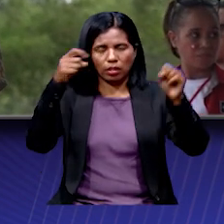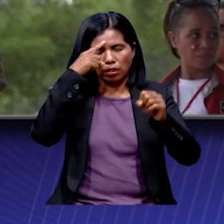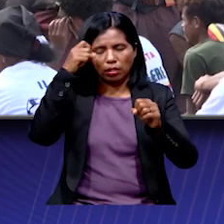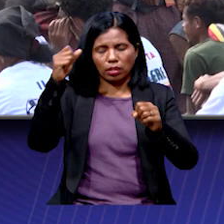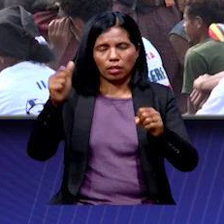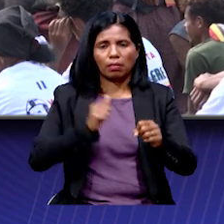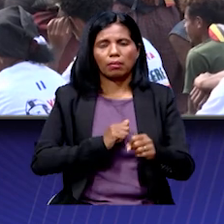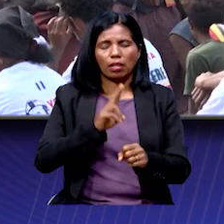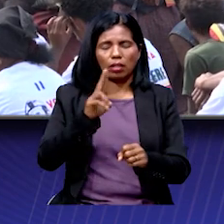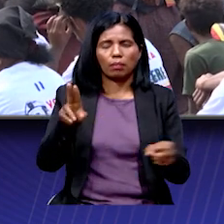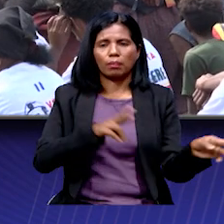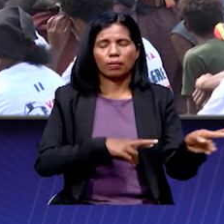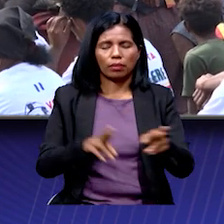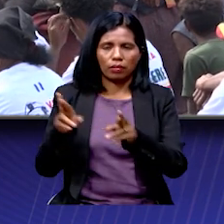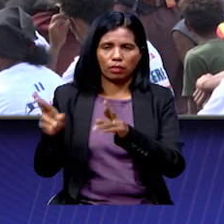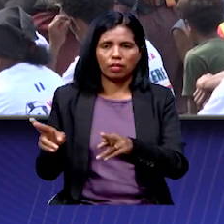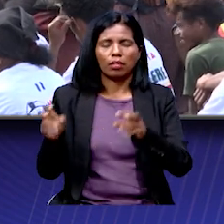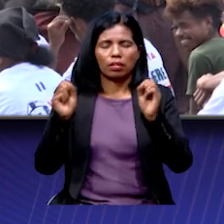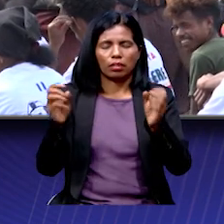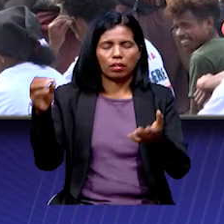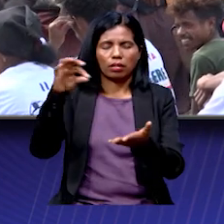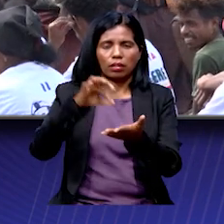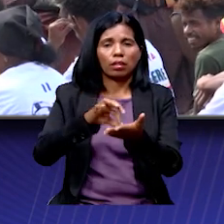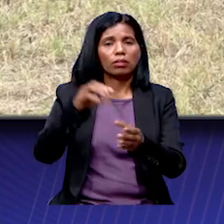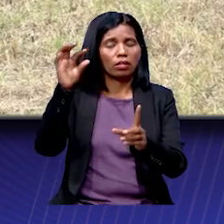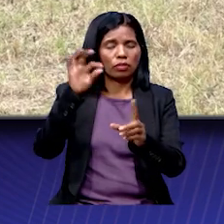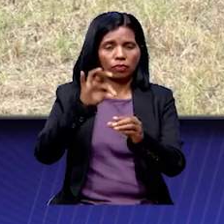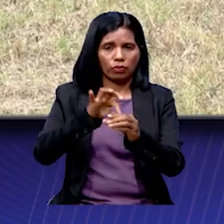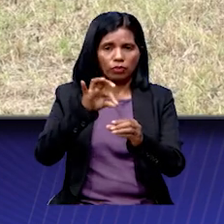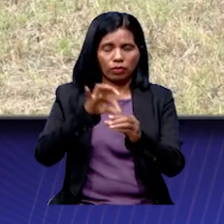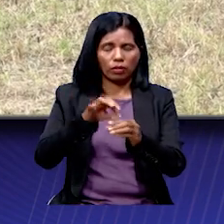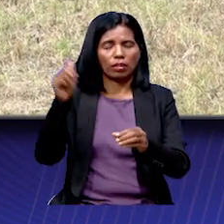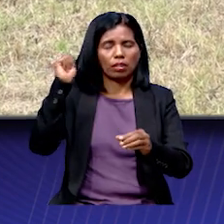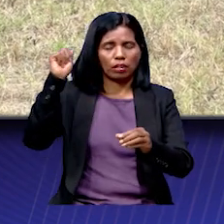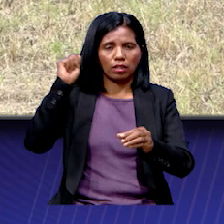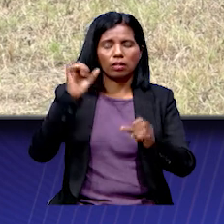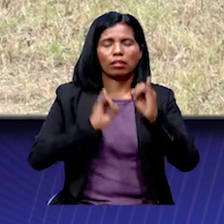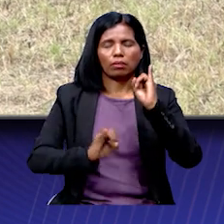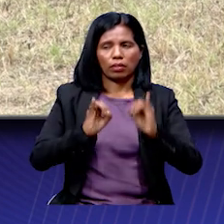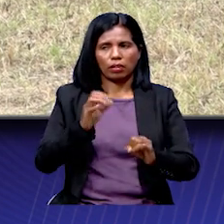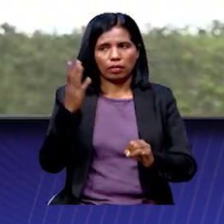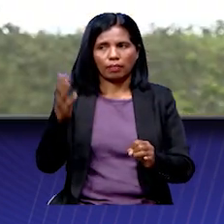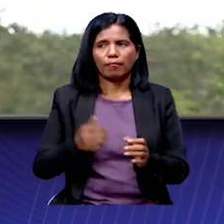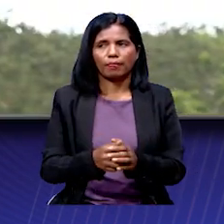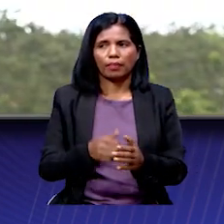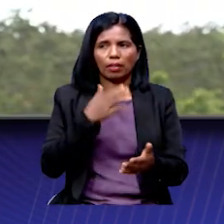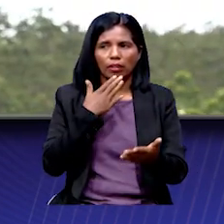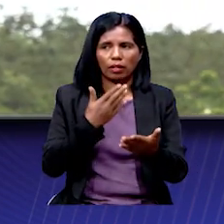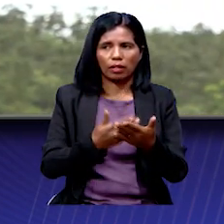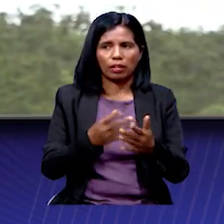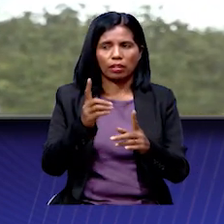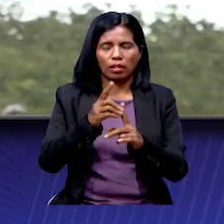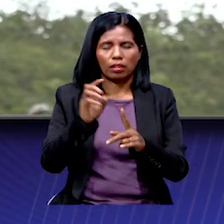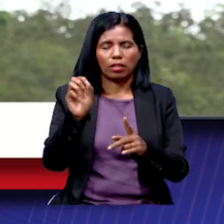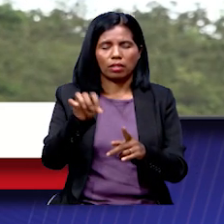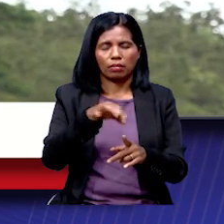Aileu Ansira pronto ona, atu exerce sirenio voto ba candidato independente né. Atu dia 19 de